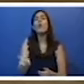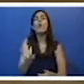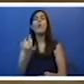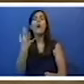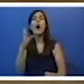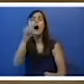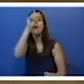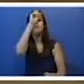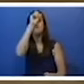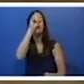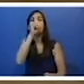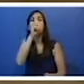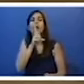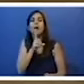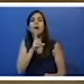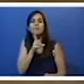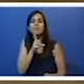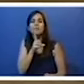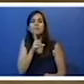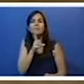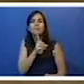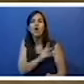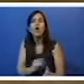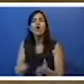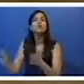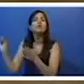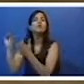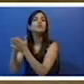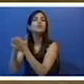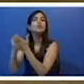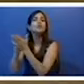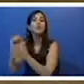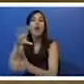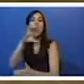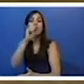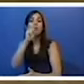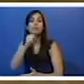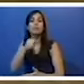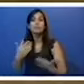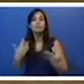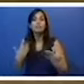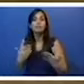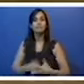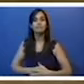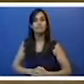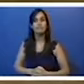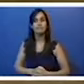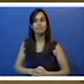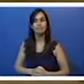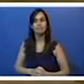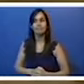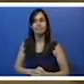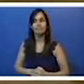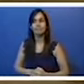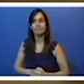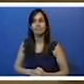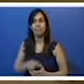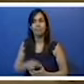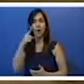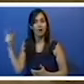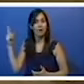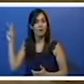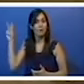Barras amarelas e eu preciso para formar laranja Olha lá uma